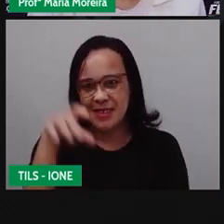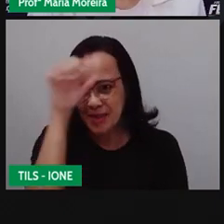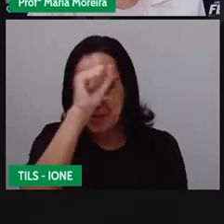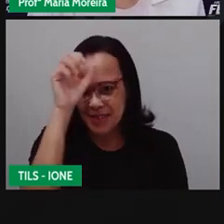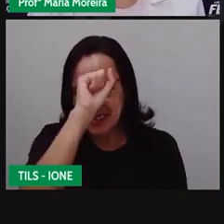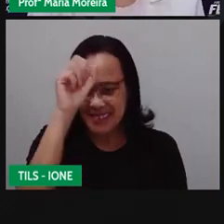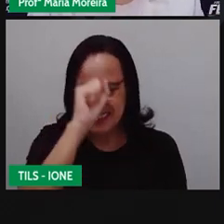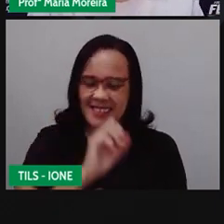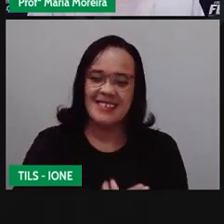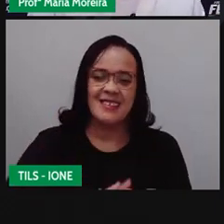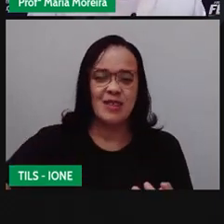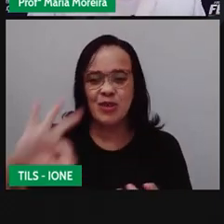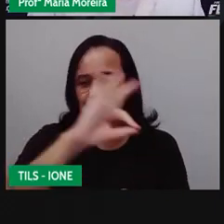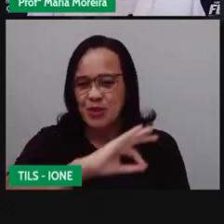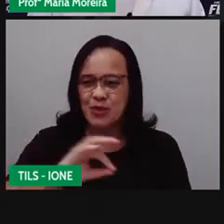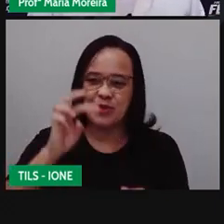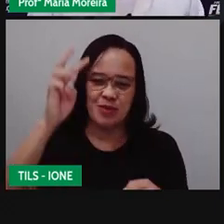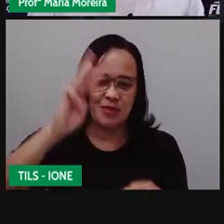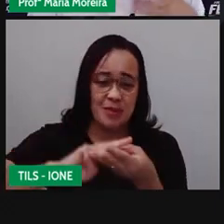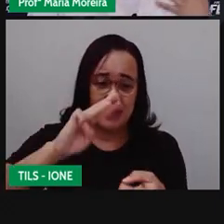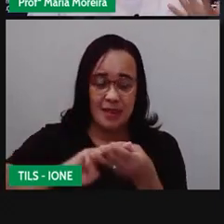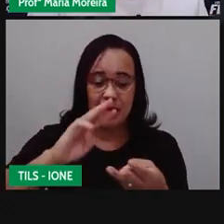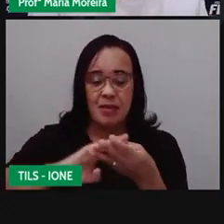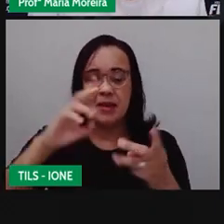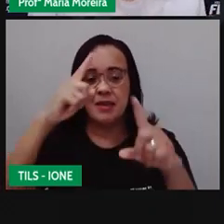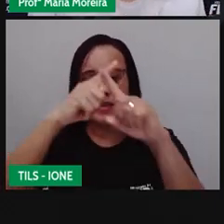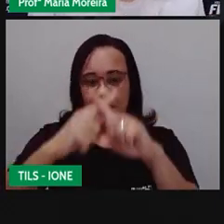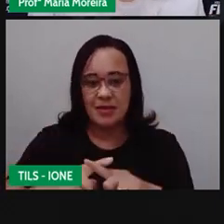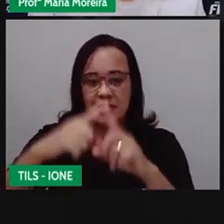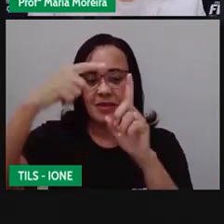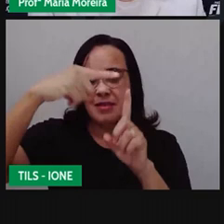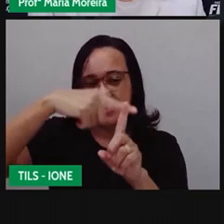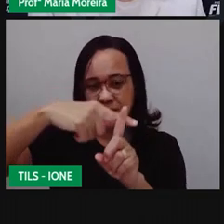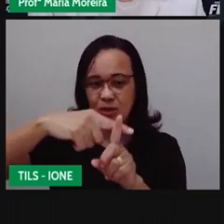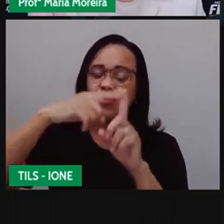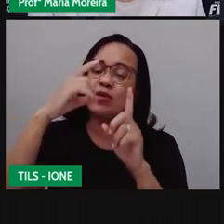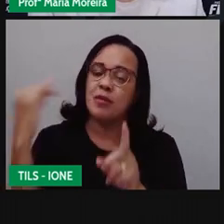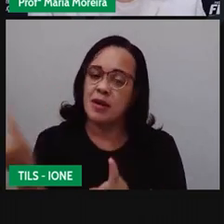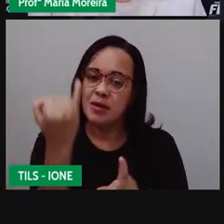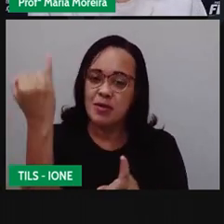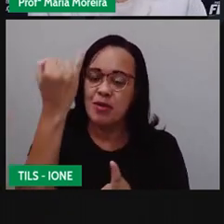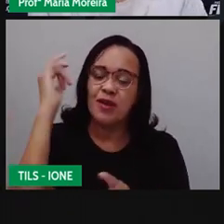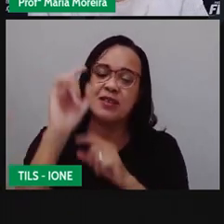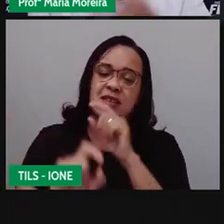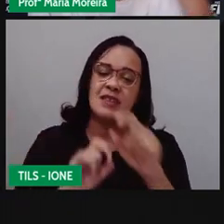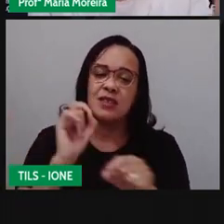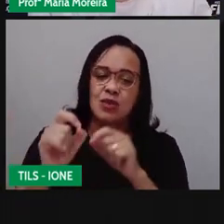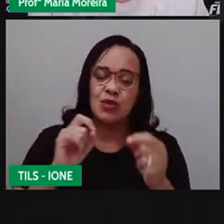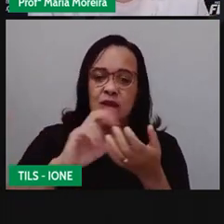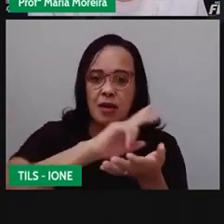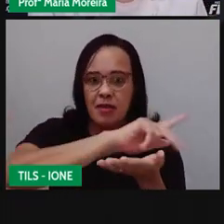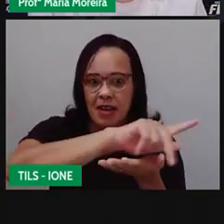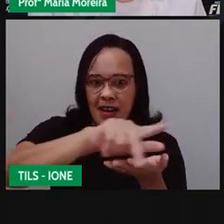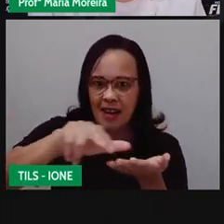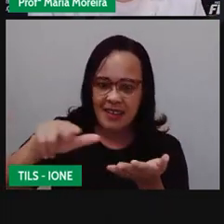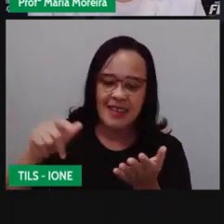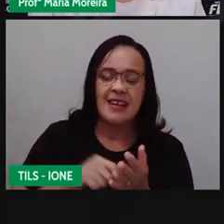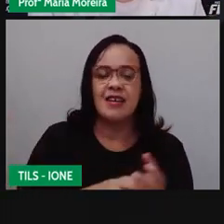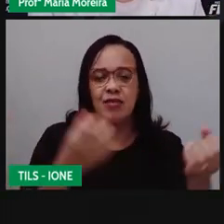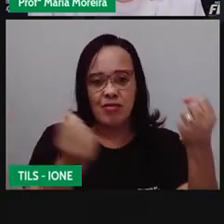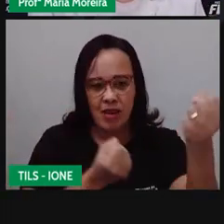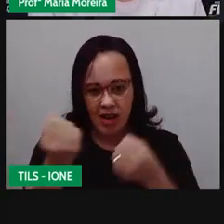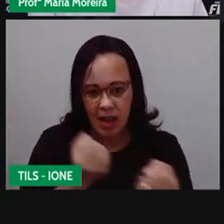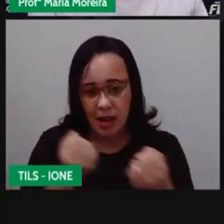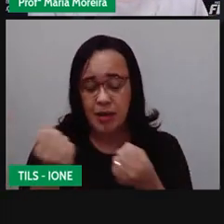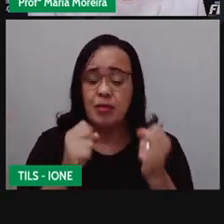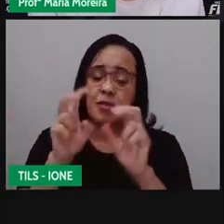aí da multiplicação e como é fácil, que tenham aprendido também a importância dos meios de transporte nessa transferência aí de recursos